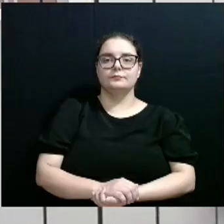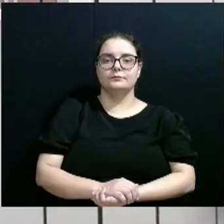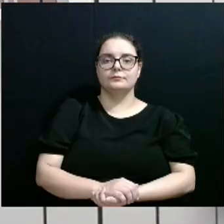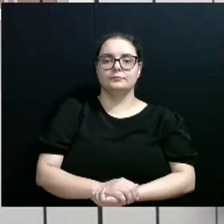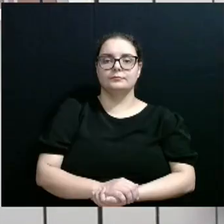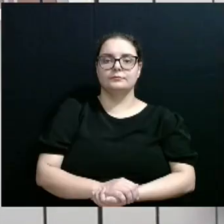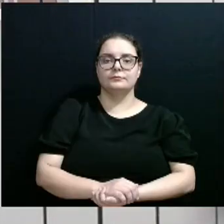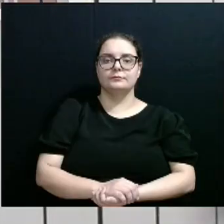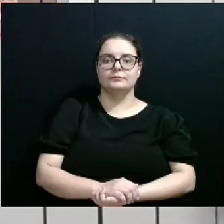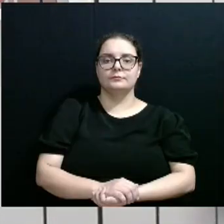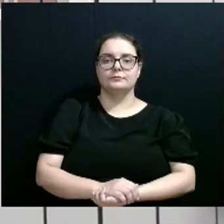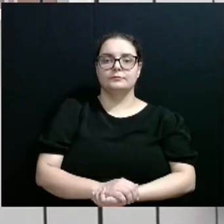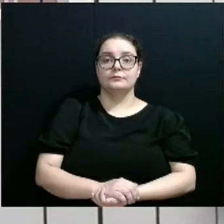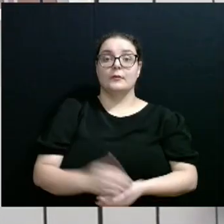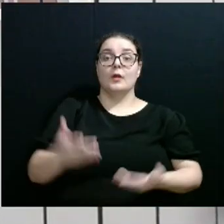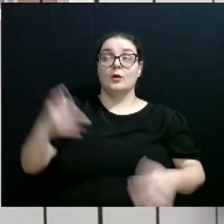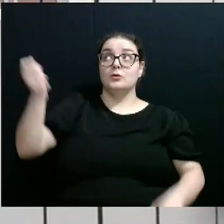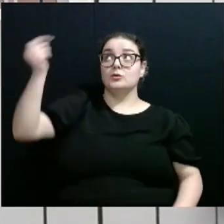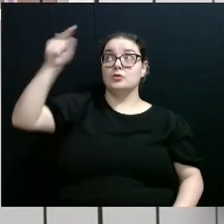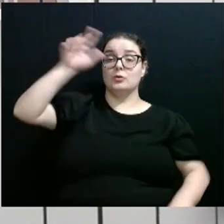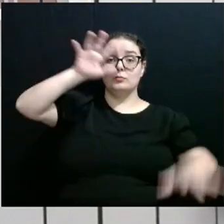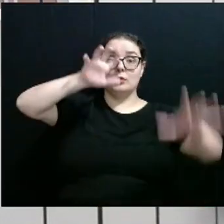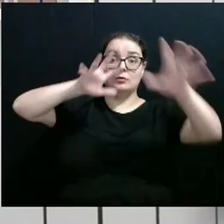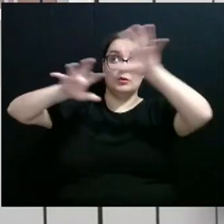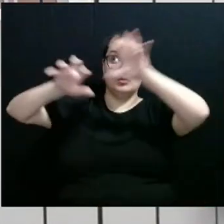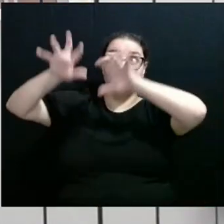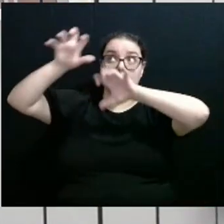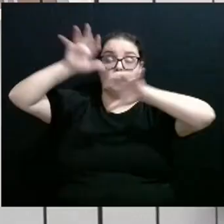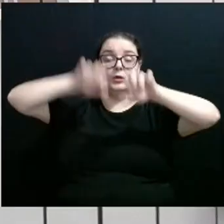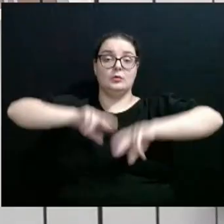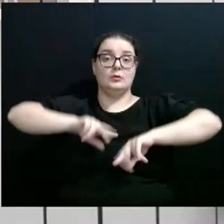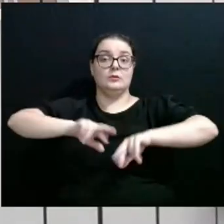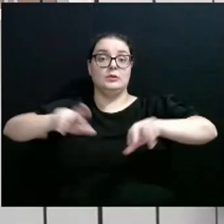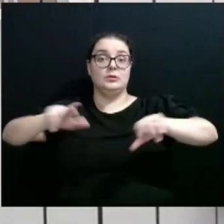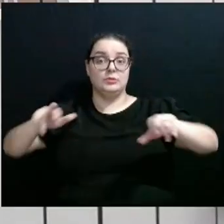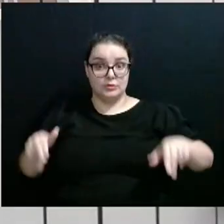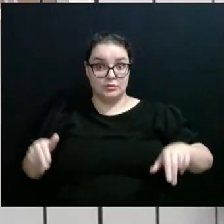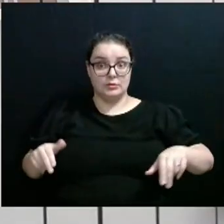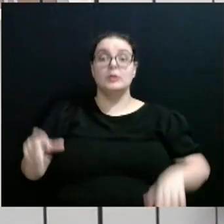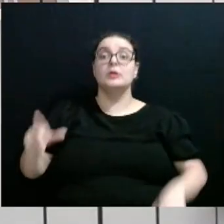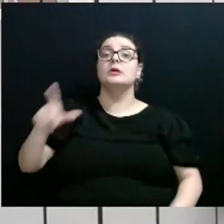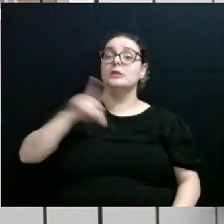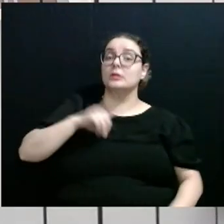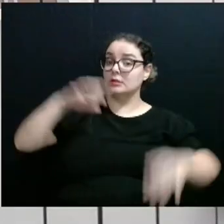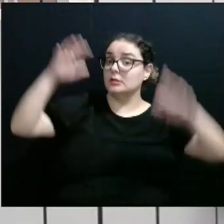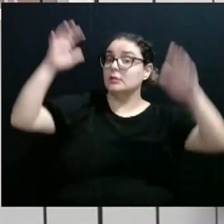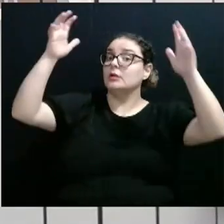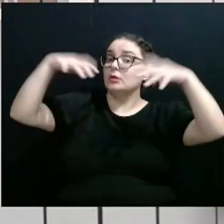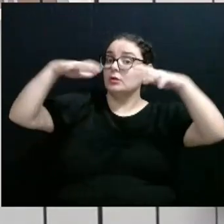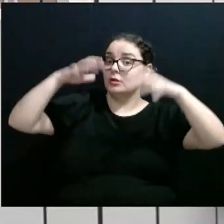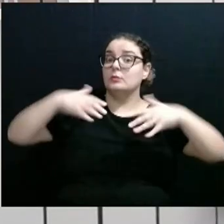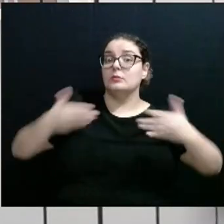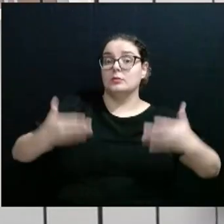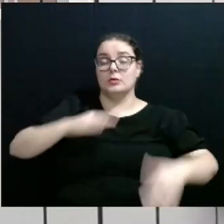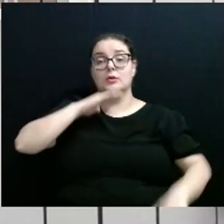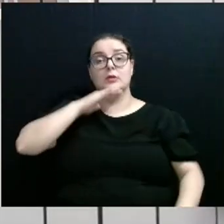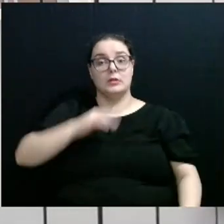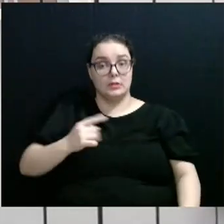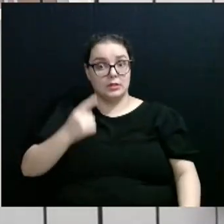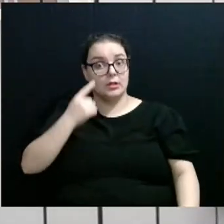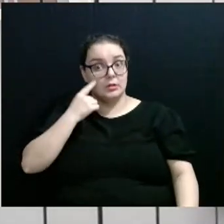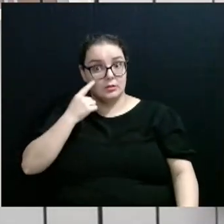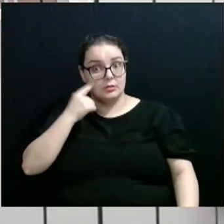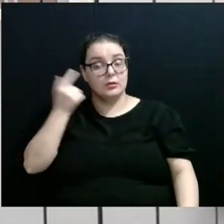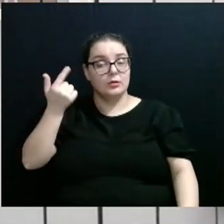Hoje o sol apareceu entre muitas nuvens e tem previsão de chuva para agora à tarde, viu? E segue esta